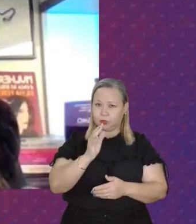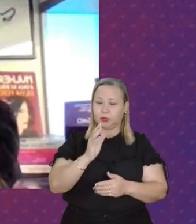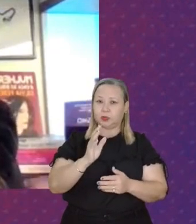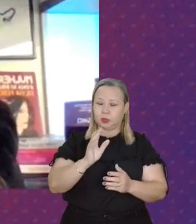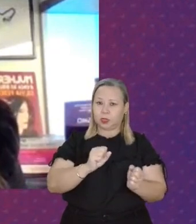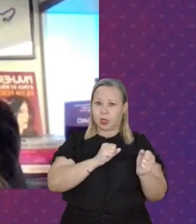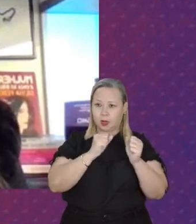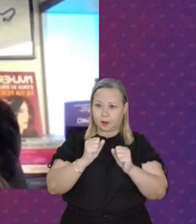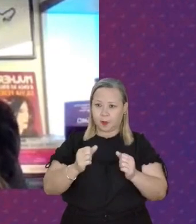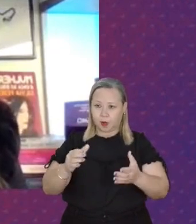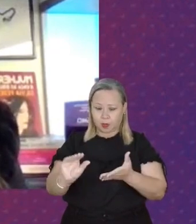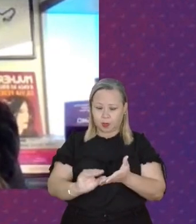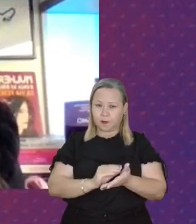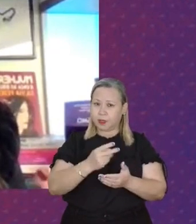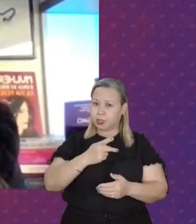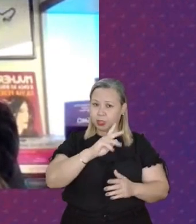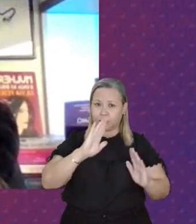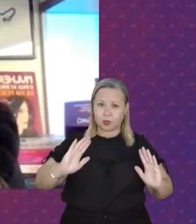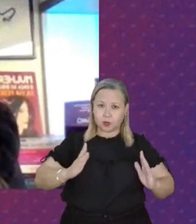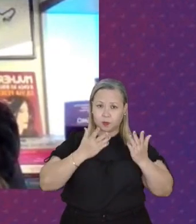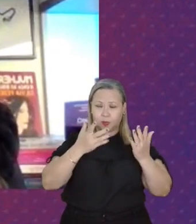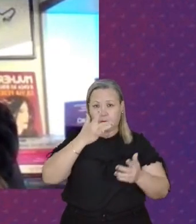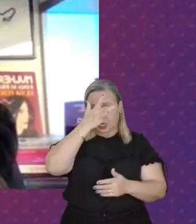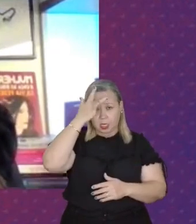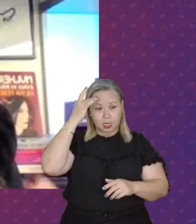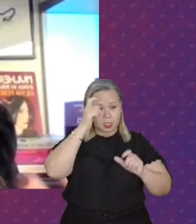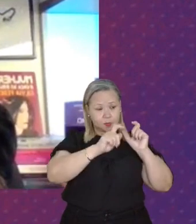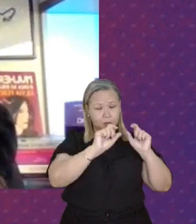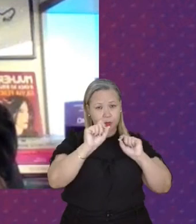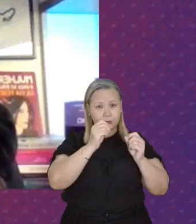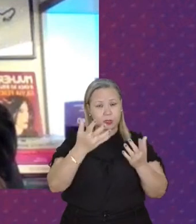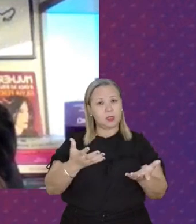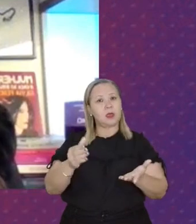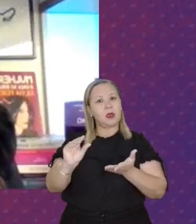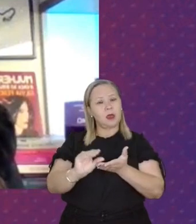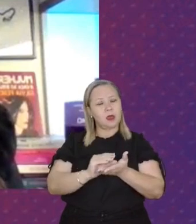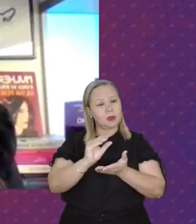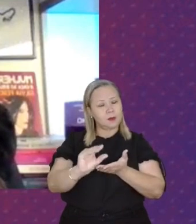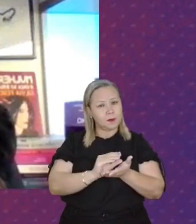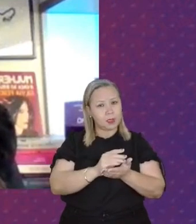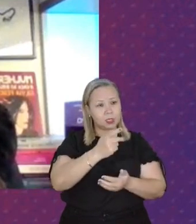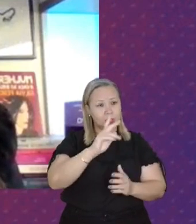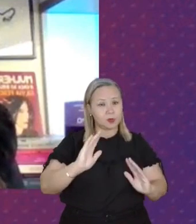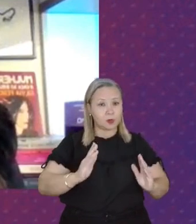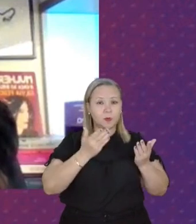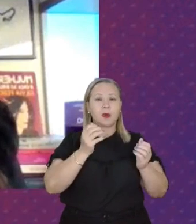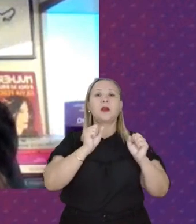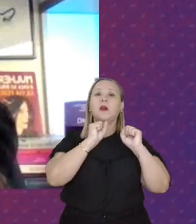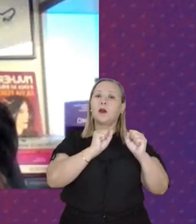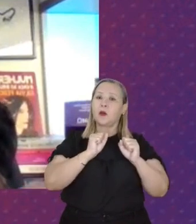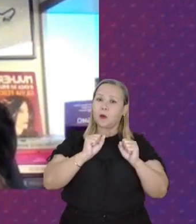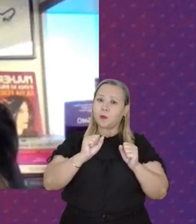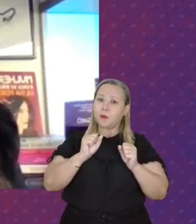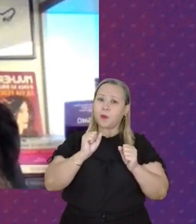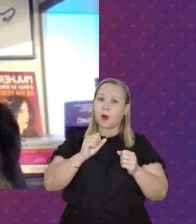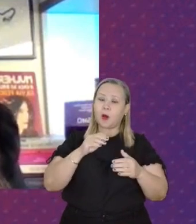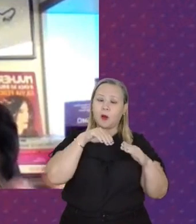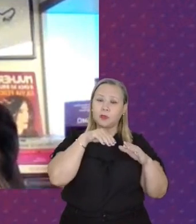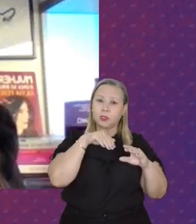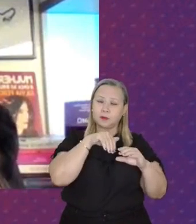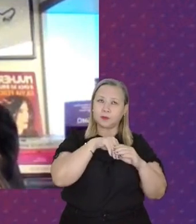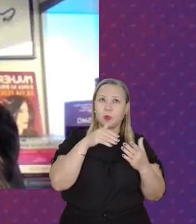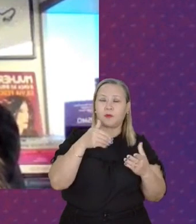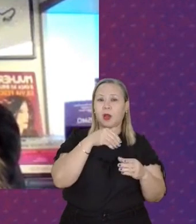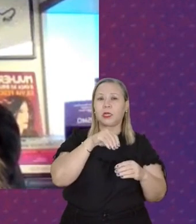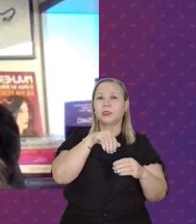a investir na sua campanha. As pessoas que querem investir na sua campanha, os seus apoiadores já podem começar a depositar dinheiro, né, via internet na